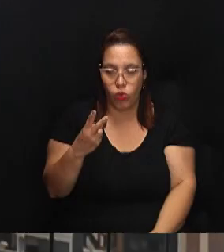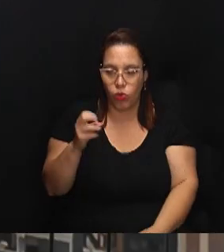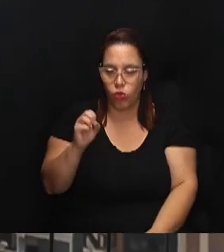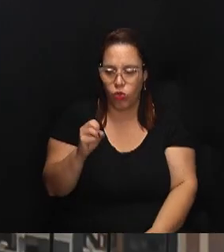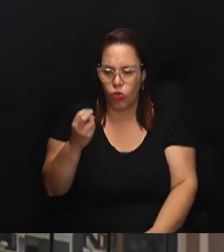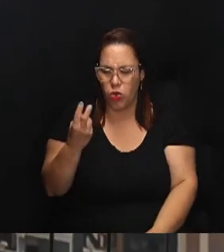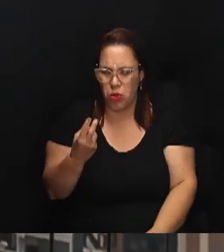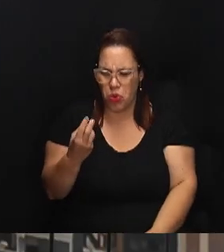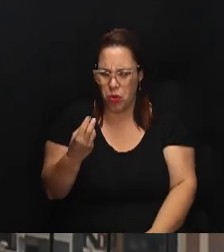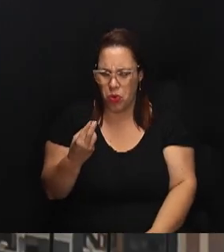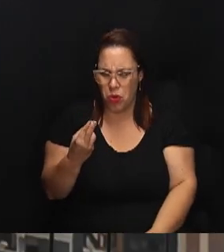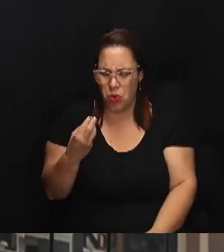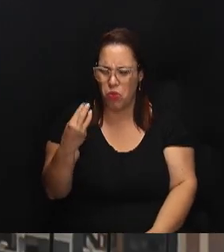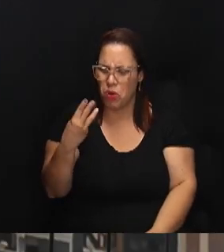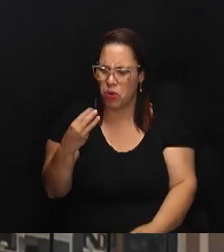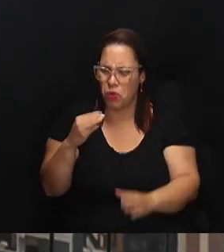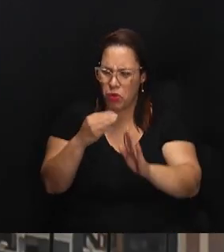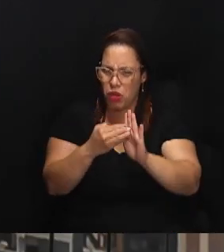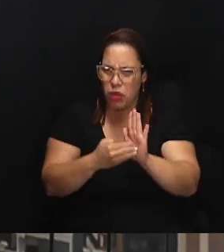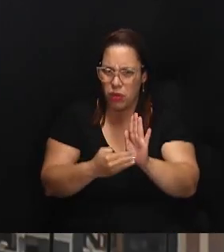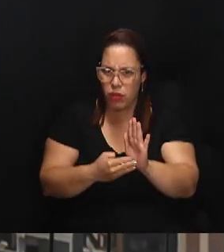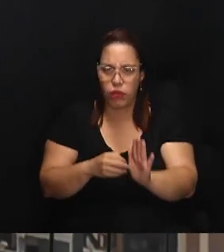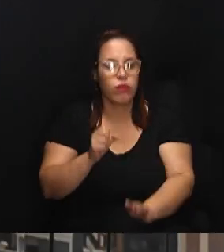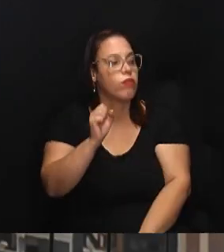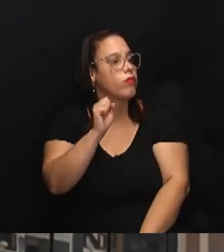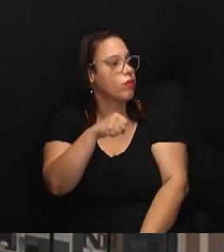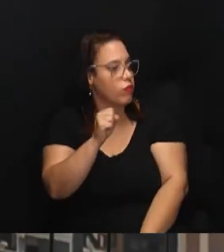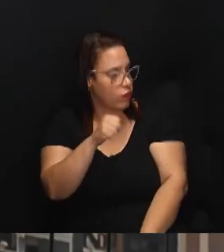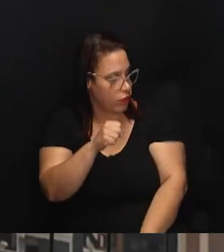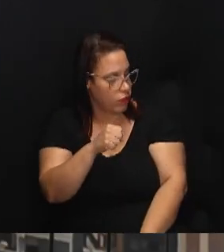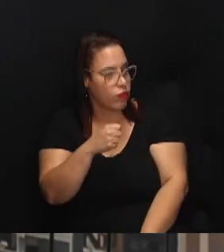alimentando 2 ou 3 plataformas, se não me engano, né?